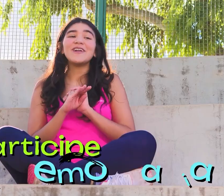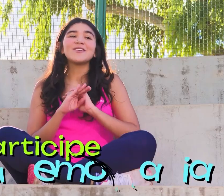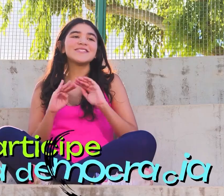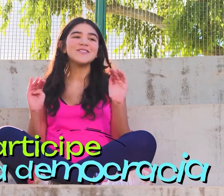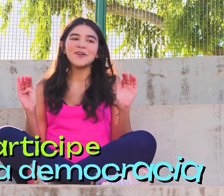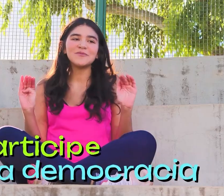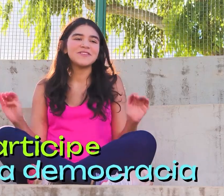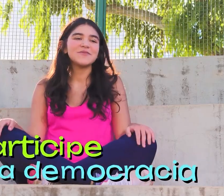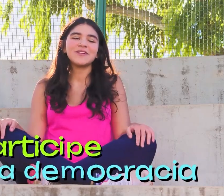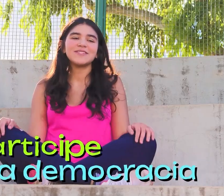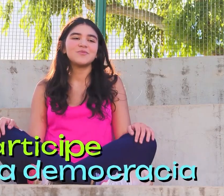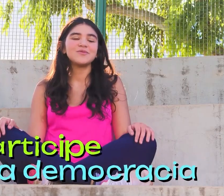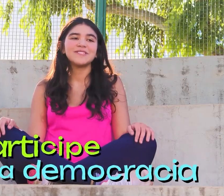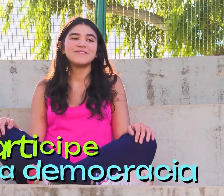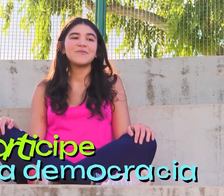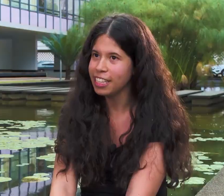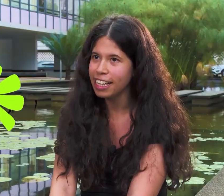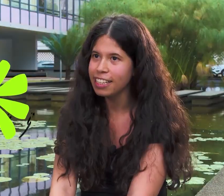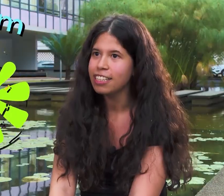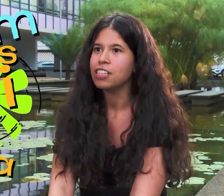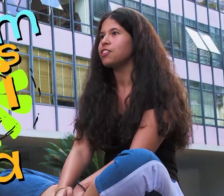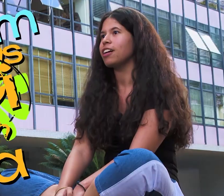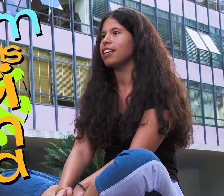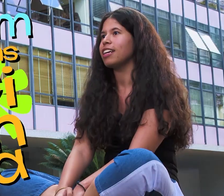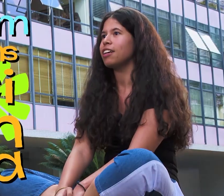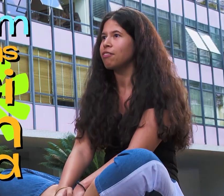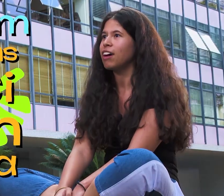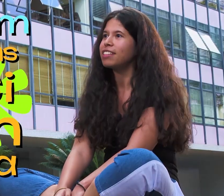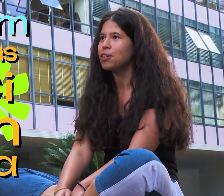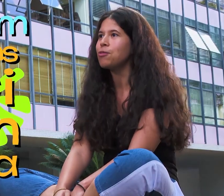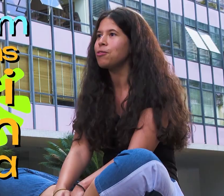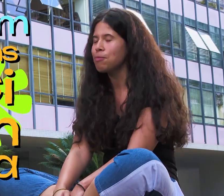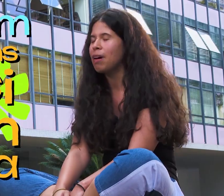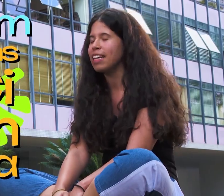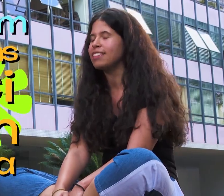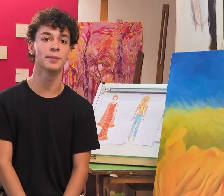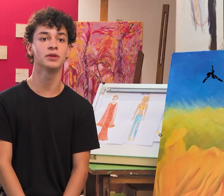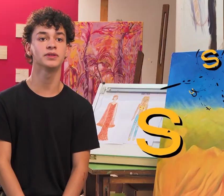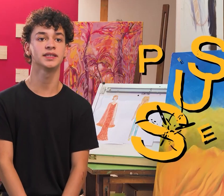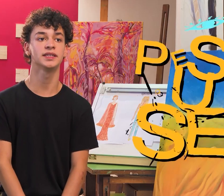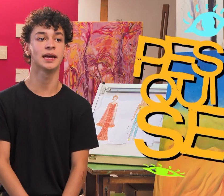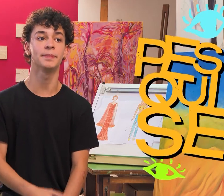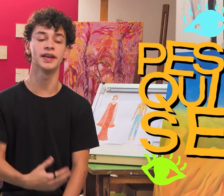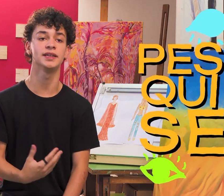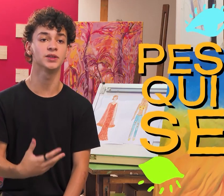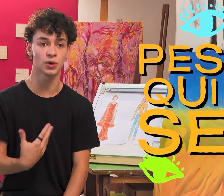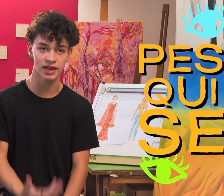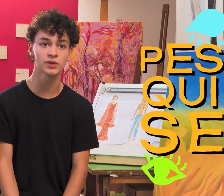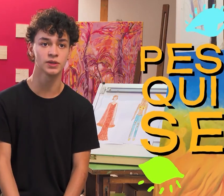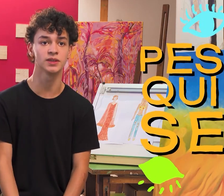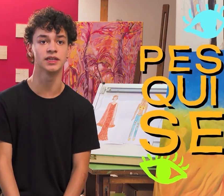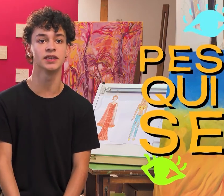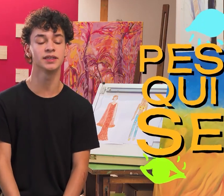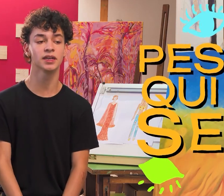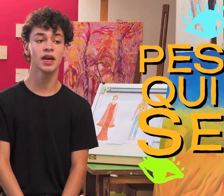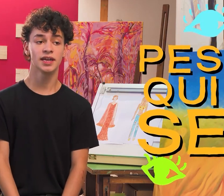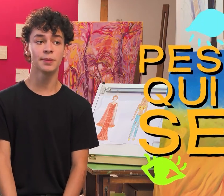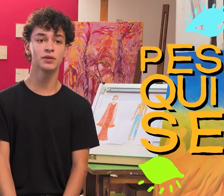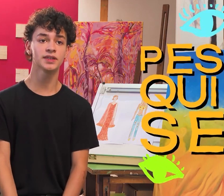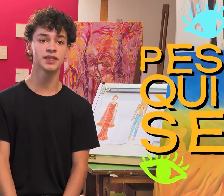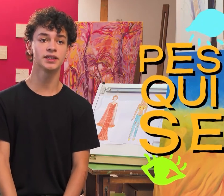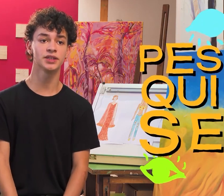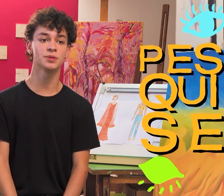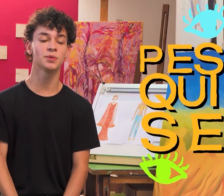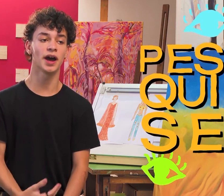é o melhor sinônimo de democracia possível tirem só que façam mais é bom você saber escolher os seus líderes